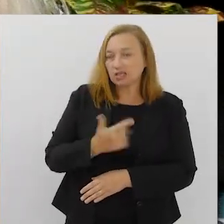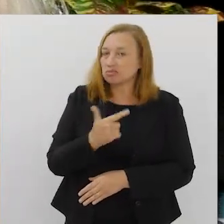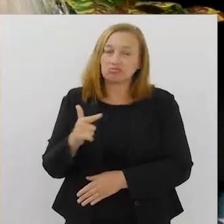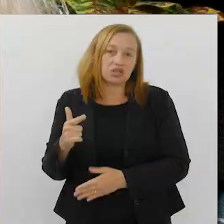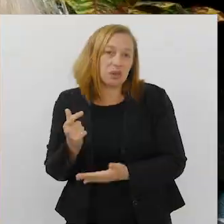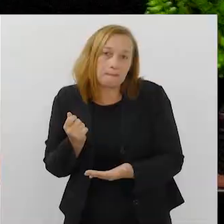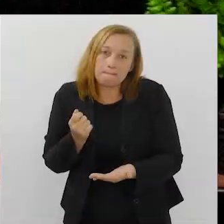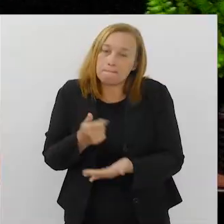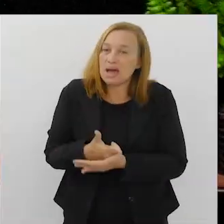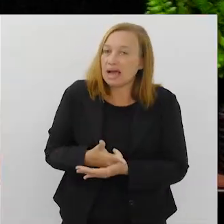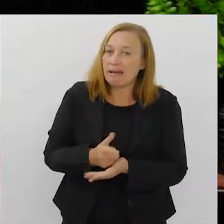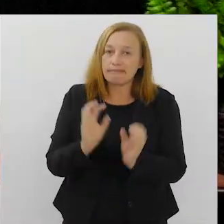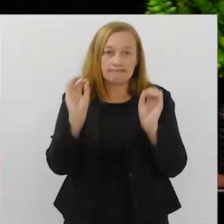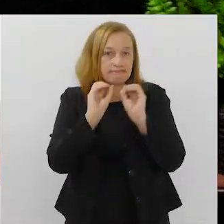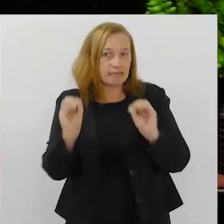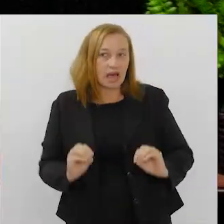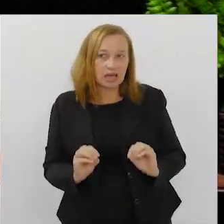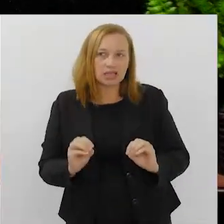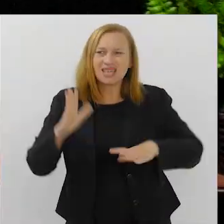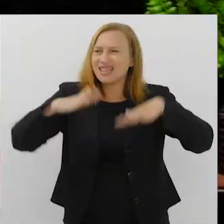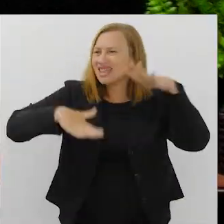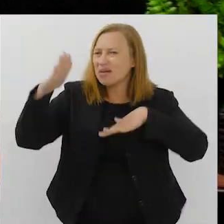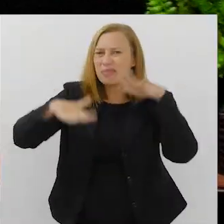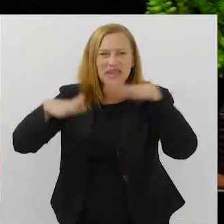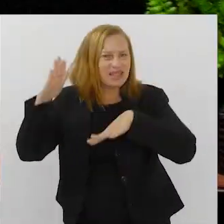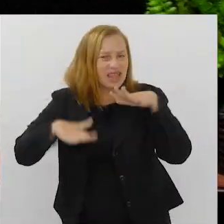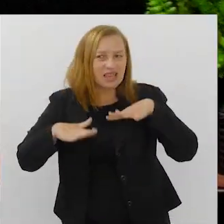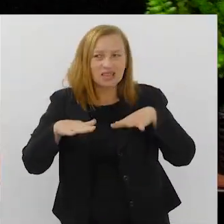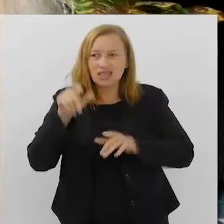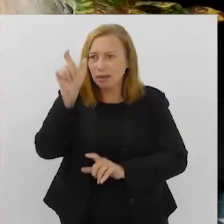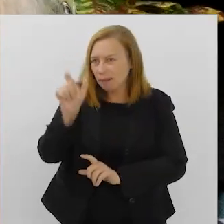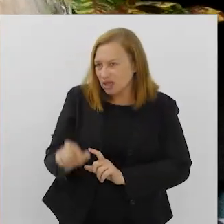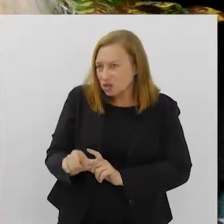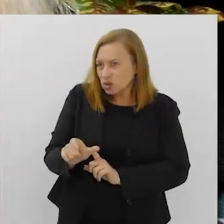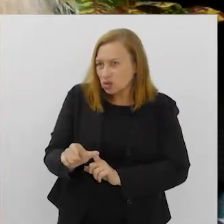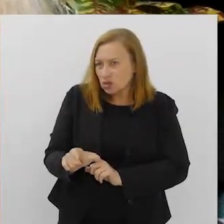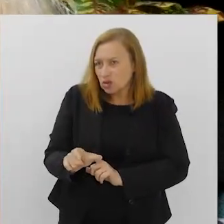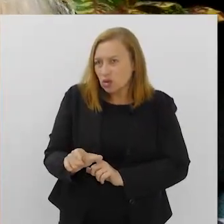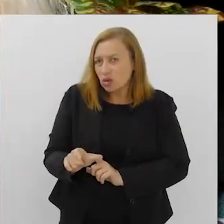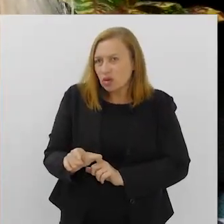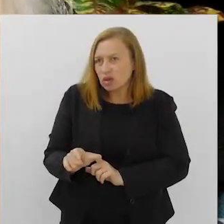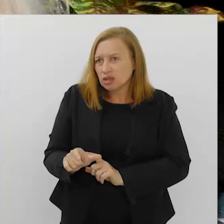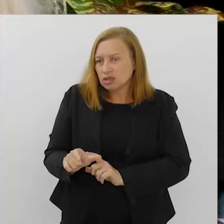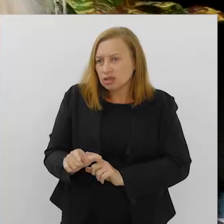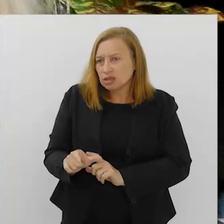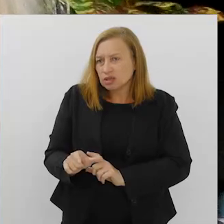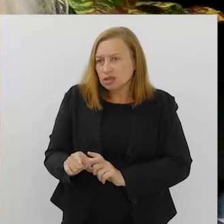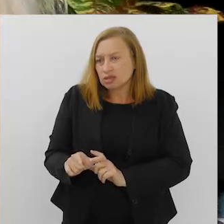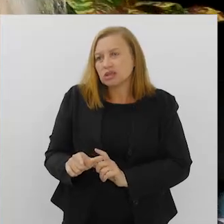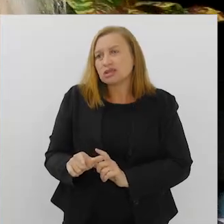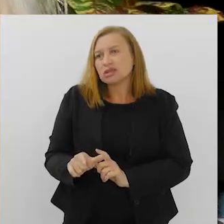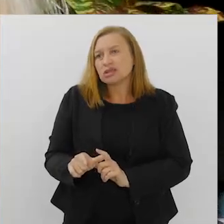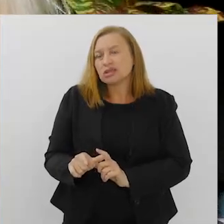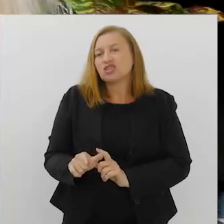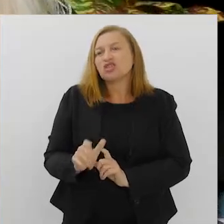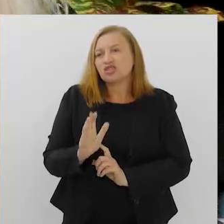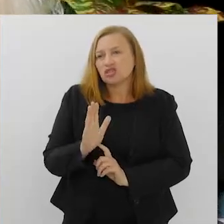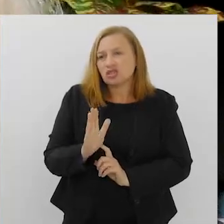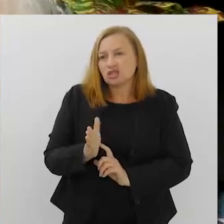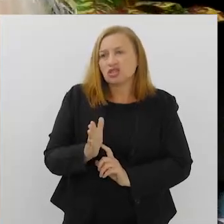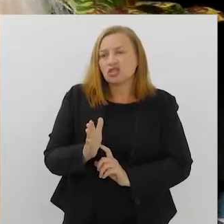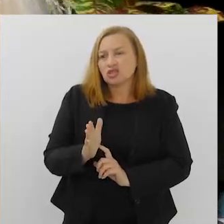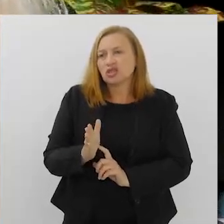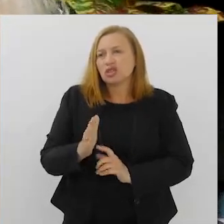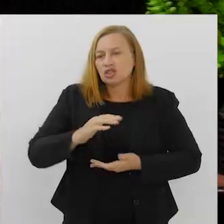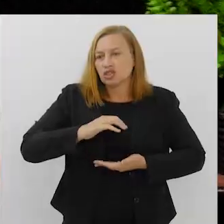não existe nenhum pagamento dessas atividades. Independentemente da pessoa estar numa